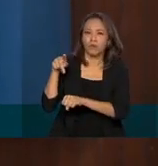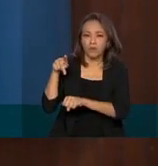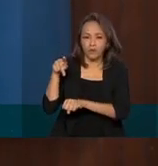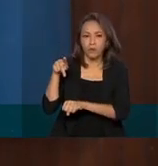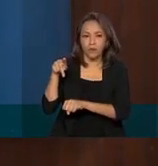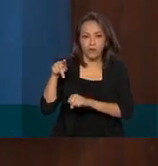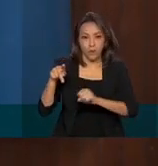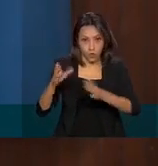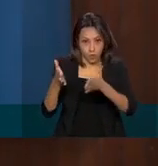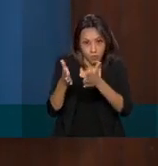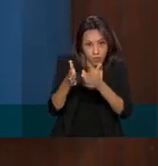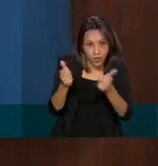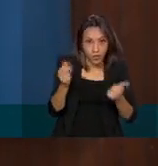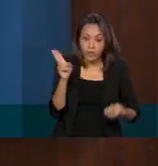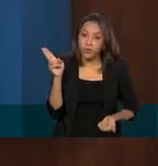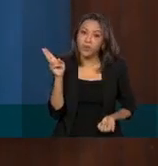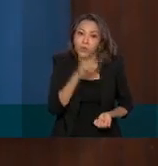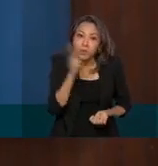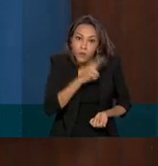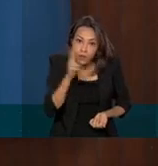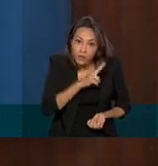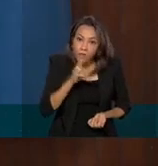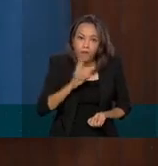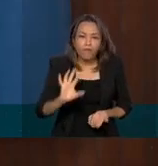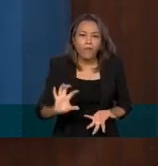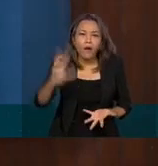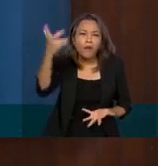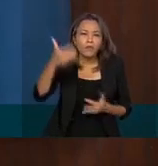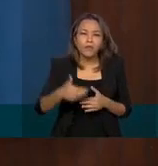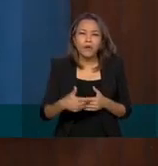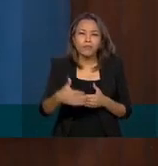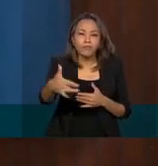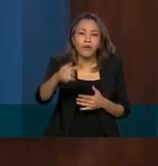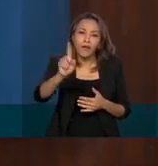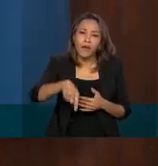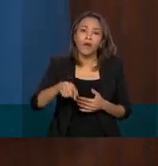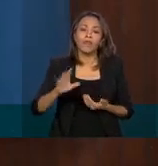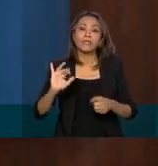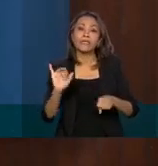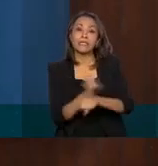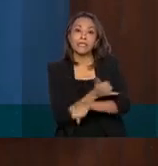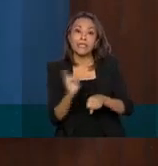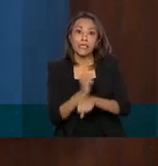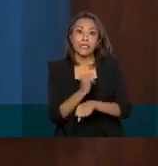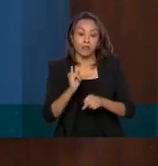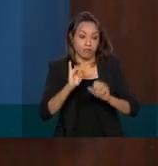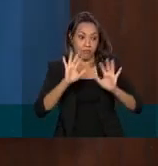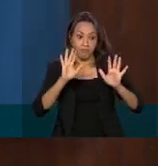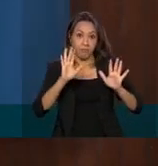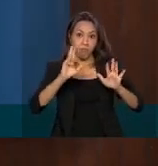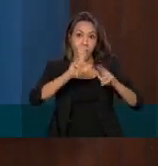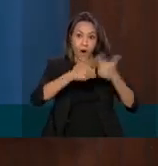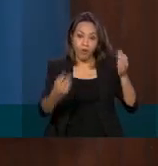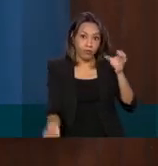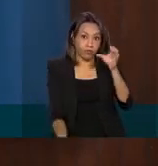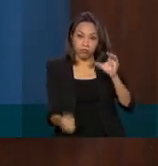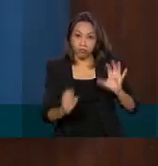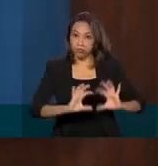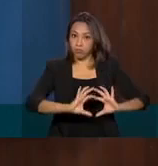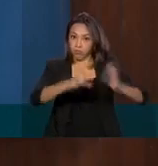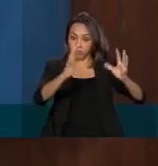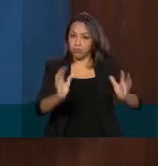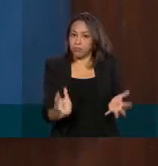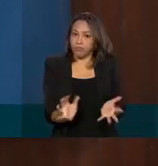a autorização de uso emergencial de vacina surgiu como uma alternativa para a situação de pandemia. E se a gente olhar nessa tabela